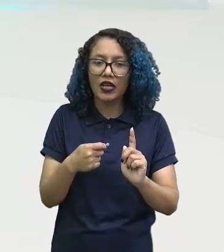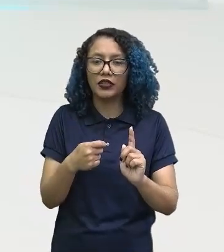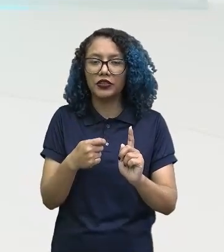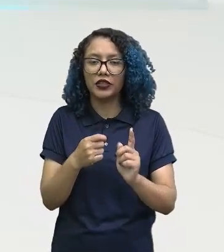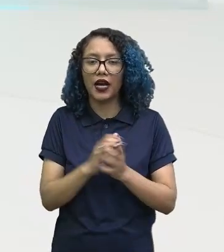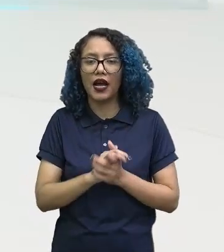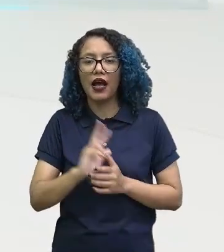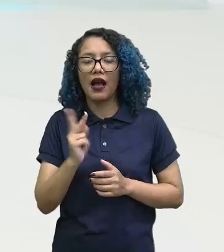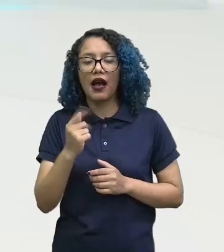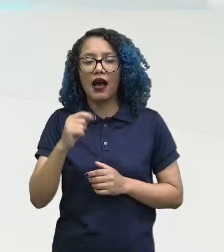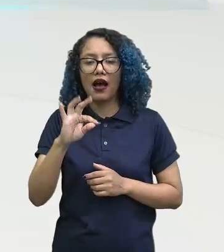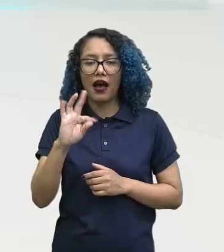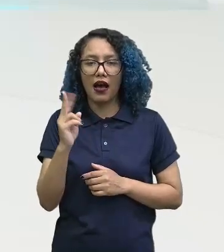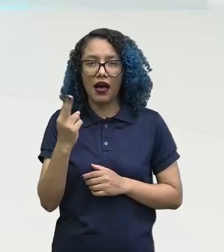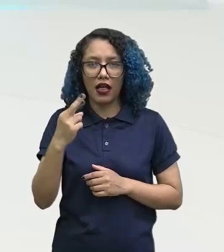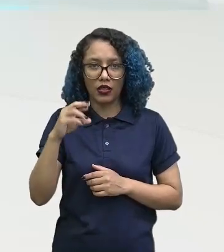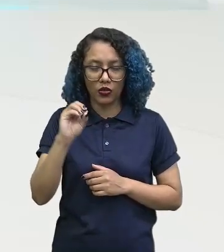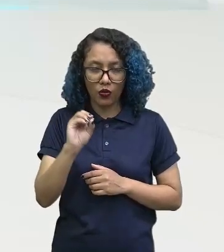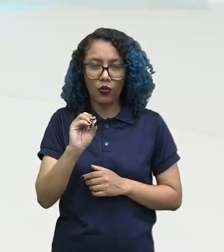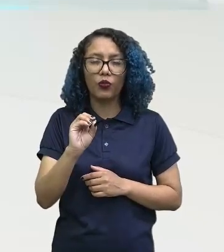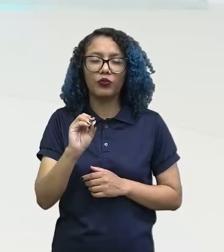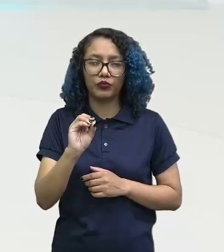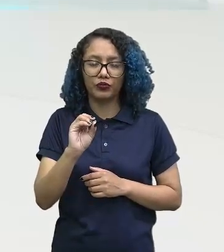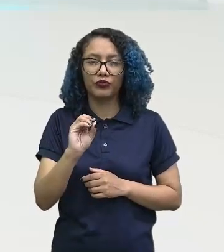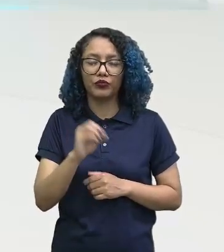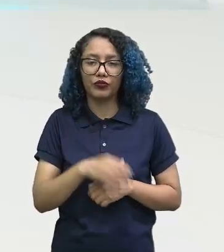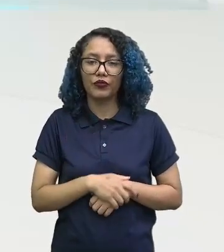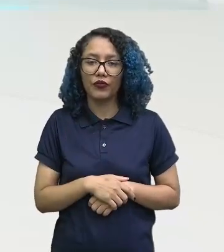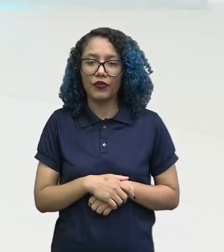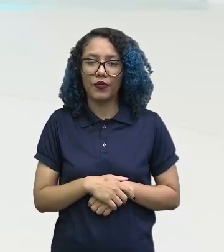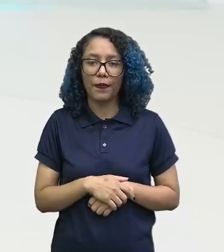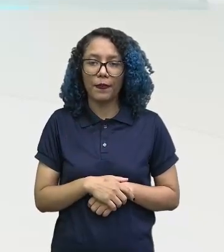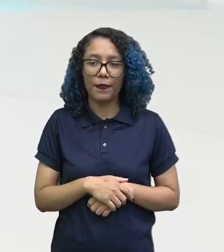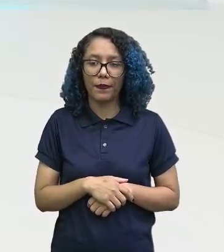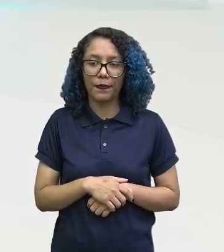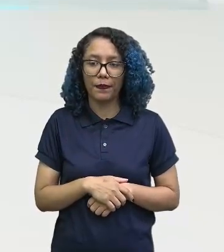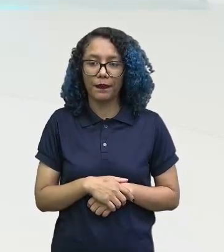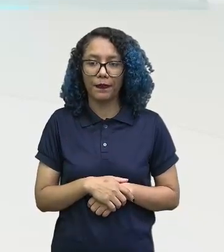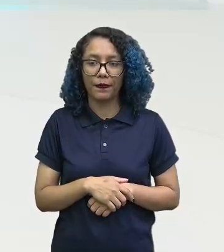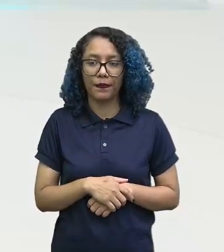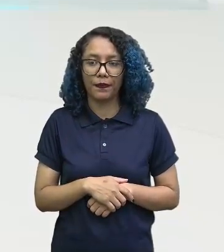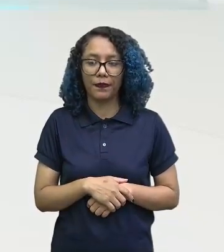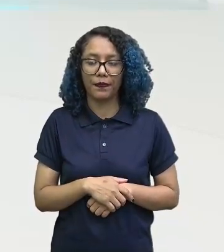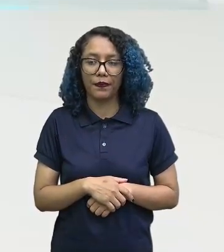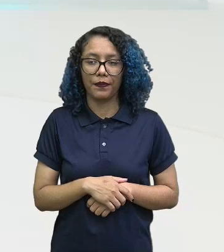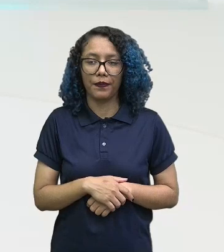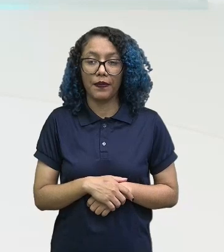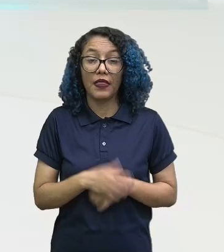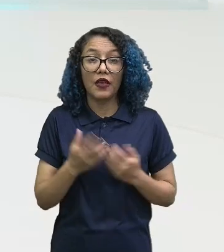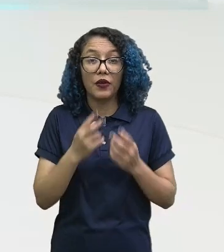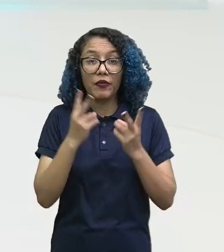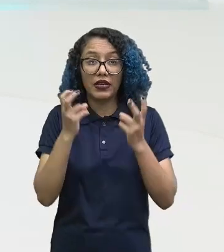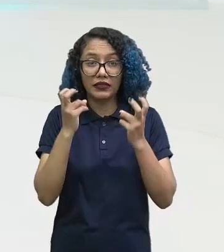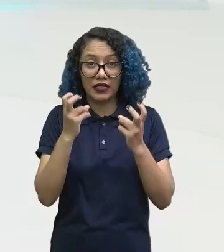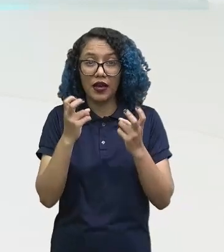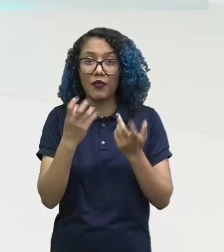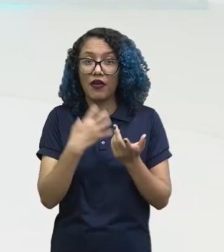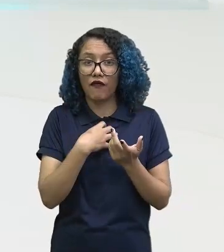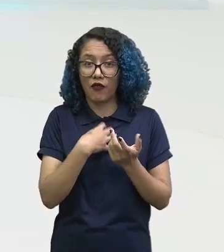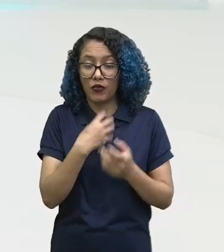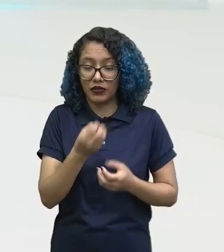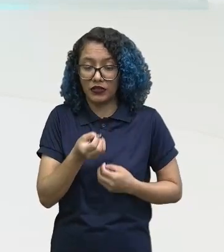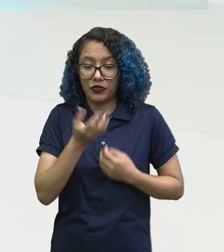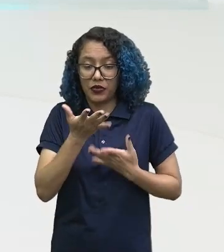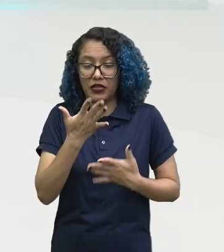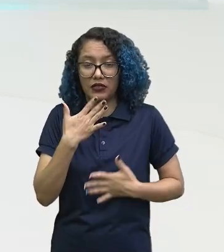vida após a morte. Então, nós observamos ali como o corpo se expressava através da